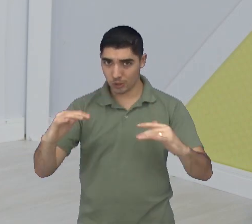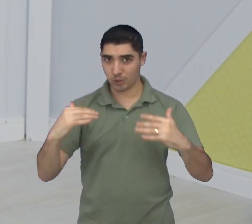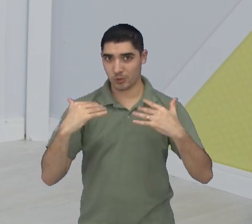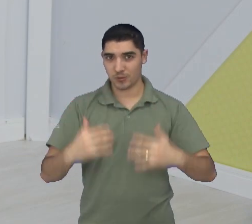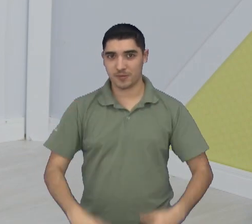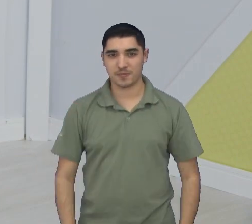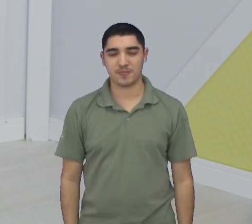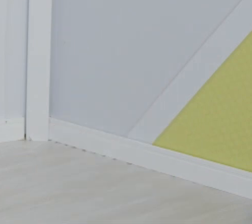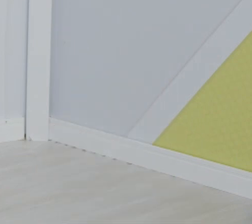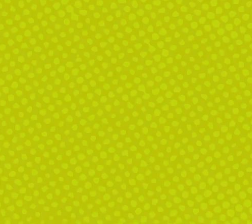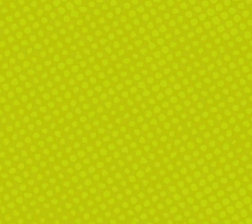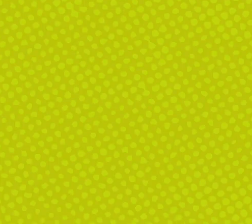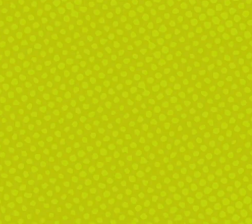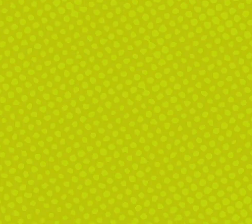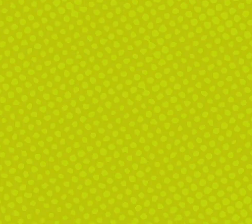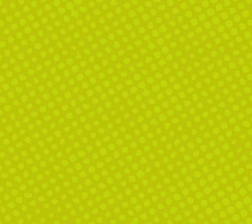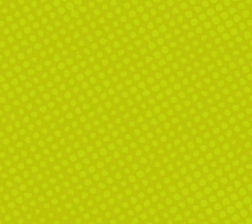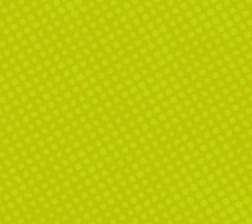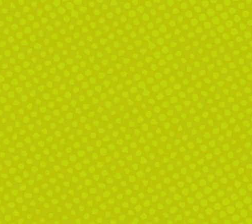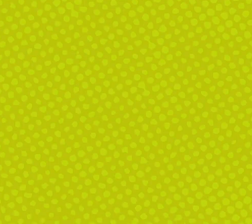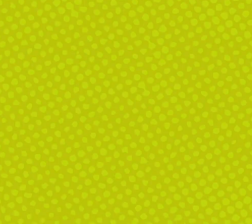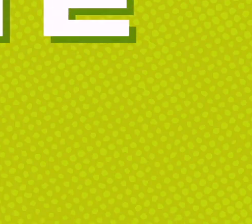volta.